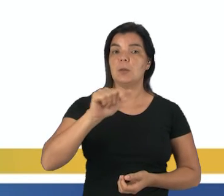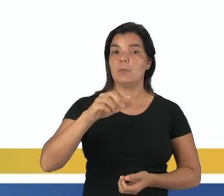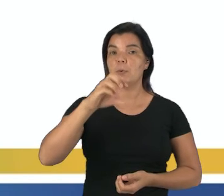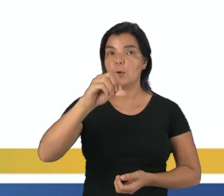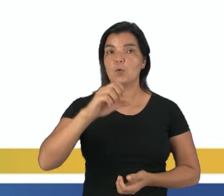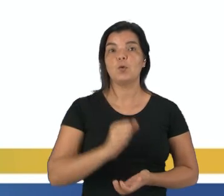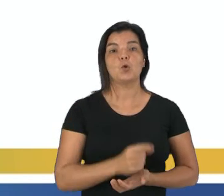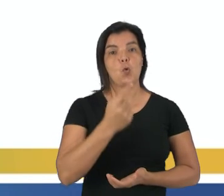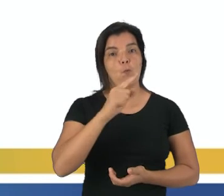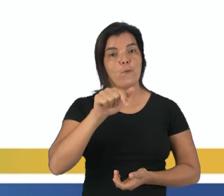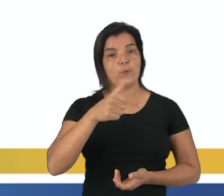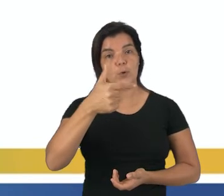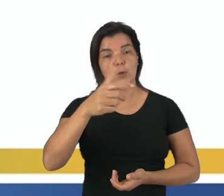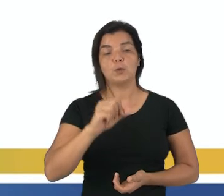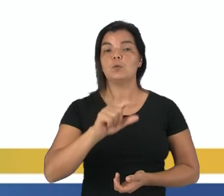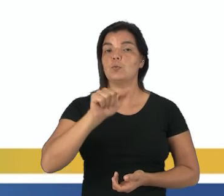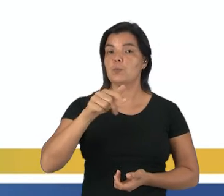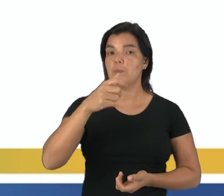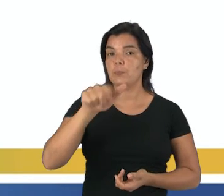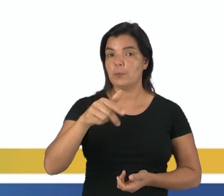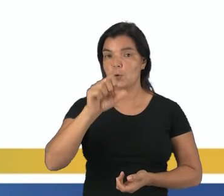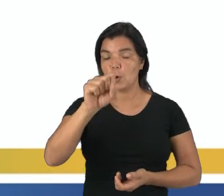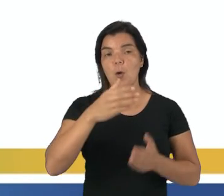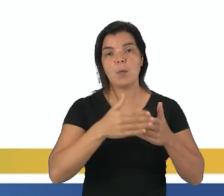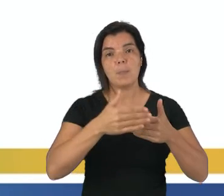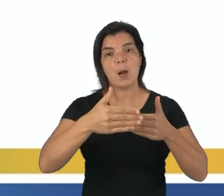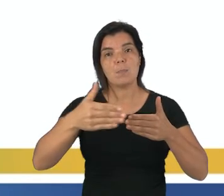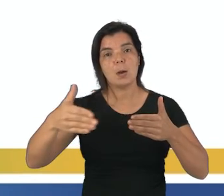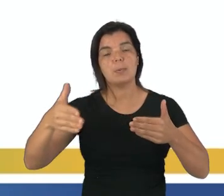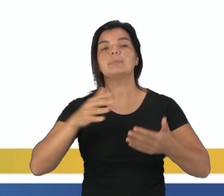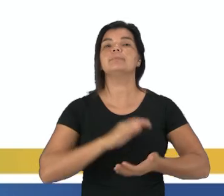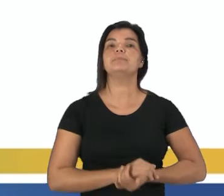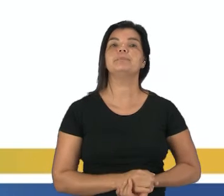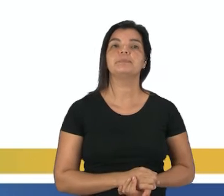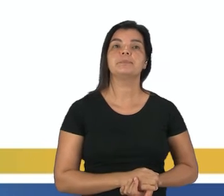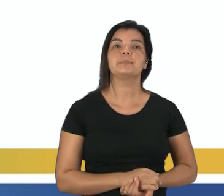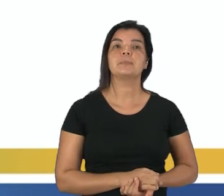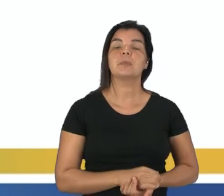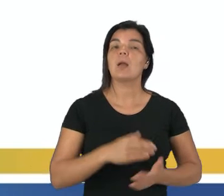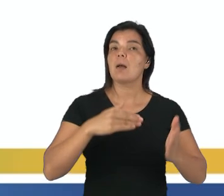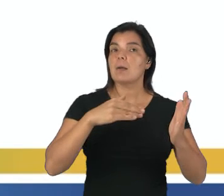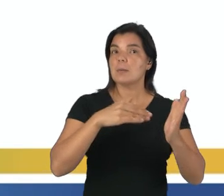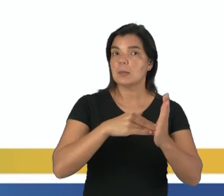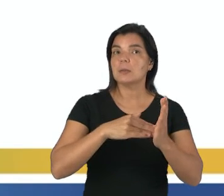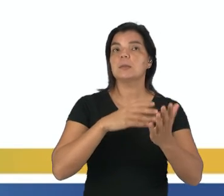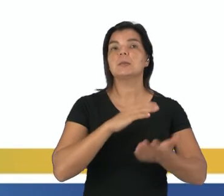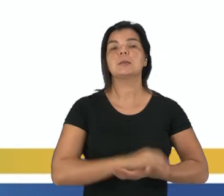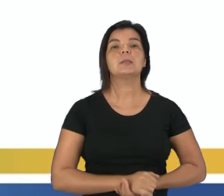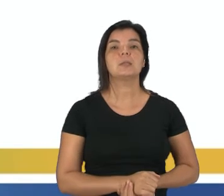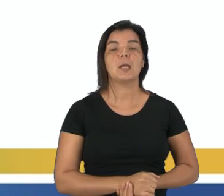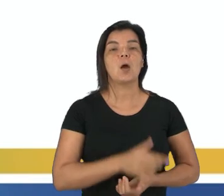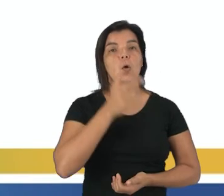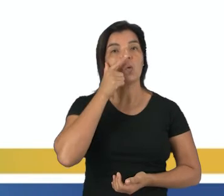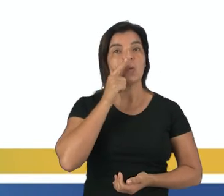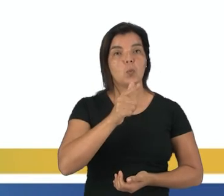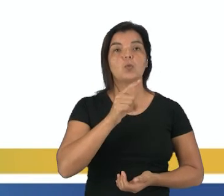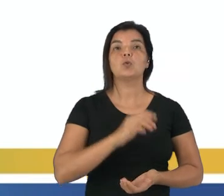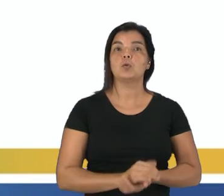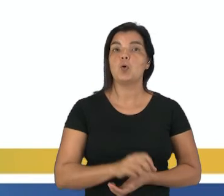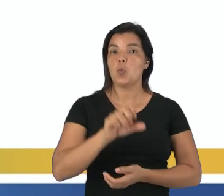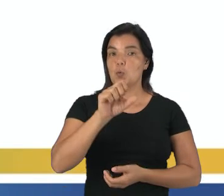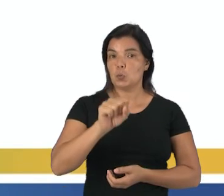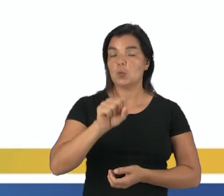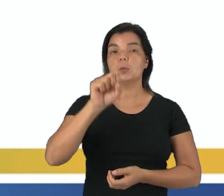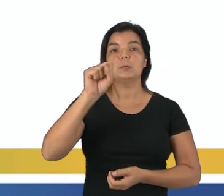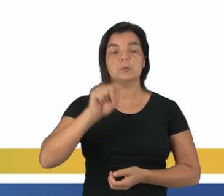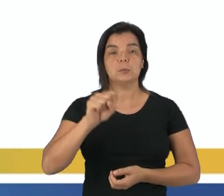0,9, 1,2, 1,8 e assim sucessivamente até alcançar ali os 8